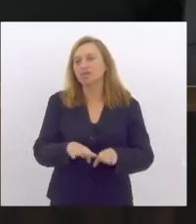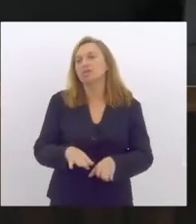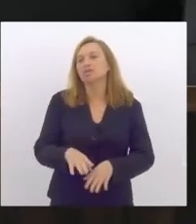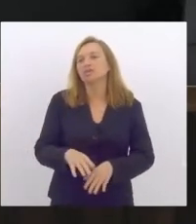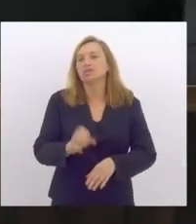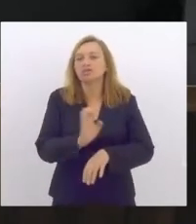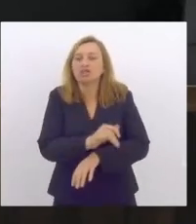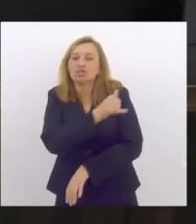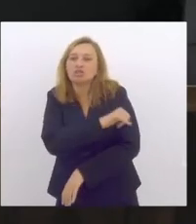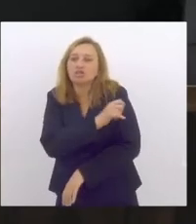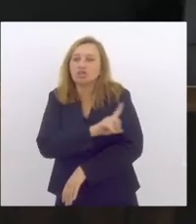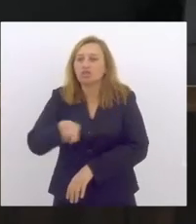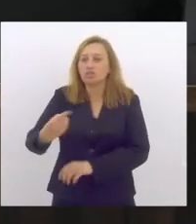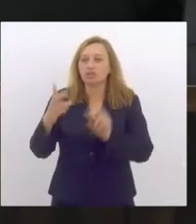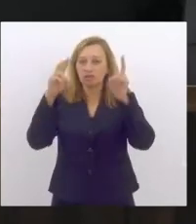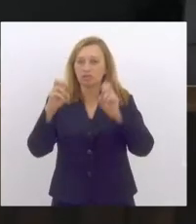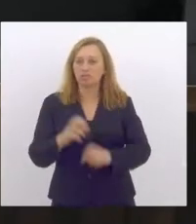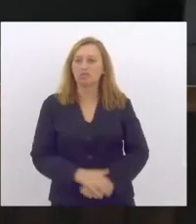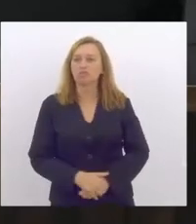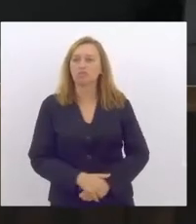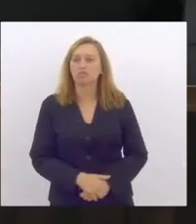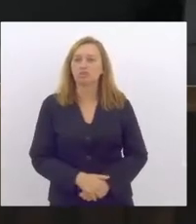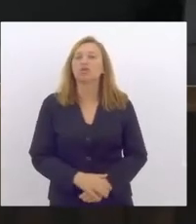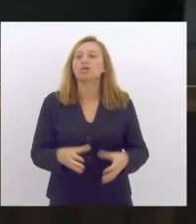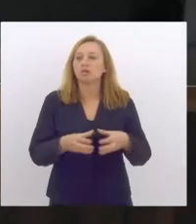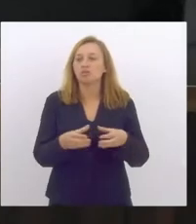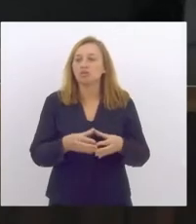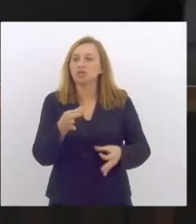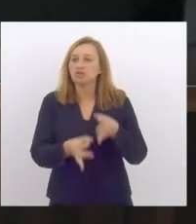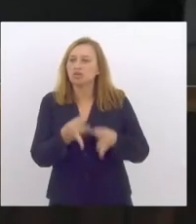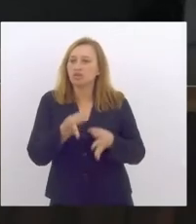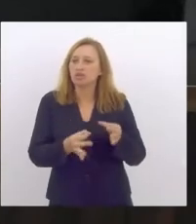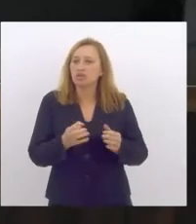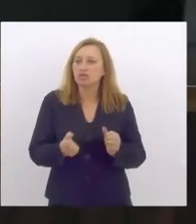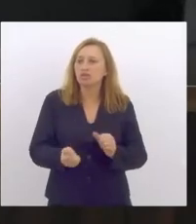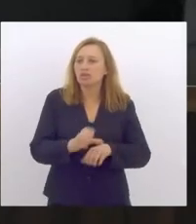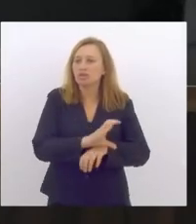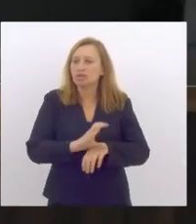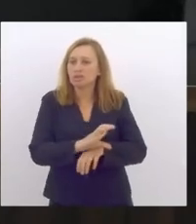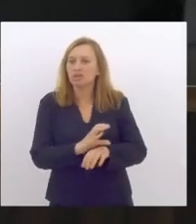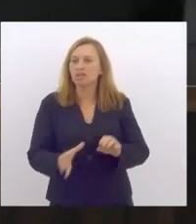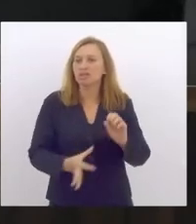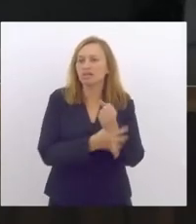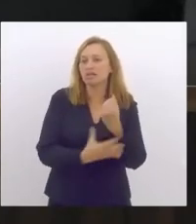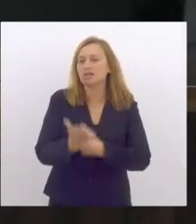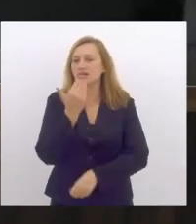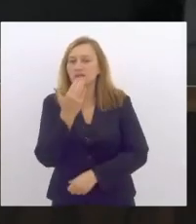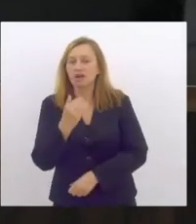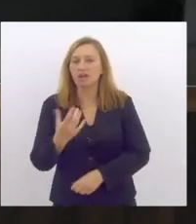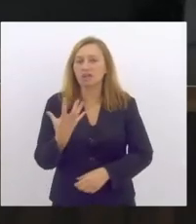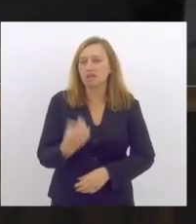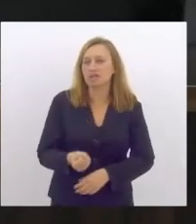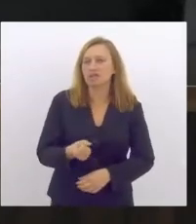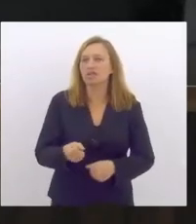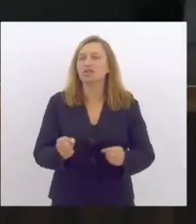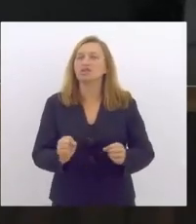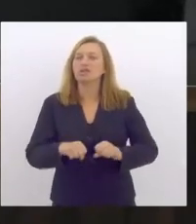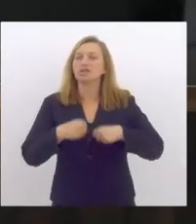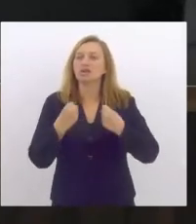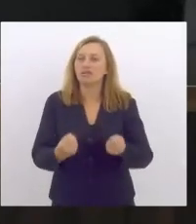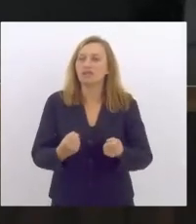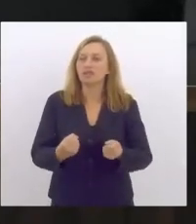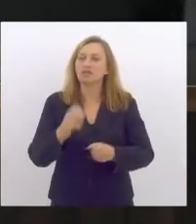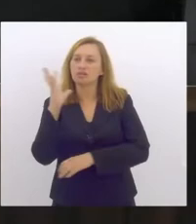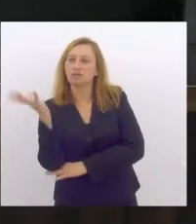no Estado do Rio de Janeiro e das outras providências. Pareceres da Comissão de Constituição e Justiça pela condicionalidade. Segurança alimentar, favorável. Defesa do meio ambiente, favorável. Defesa